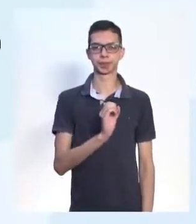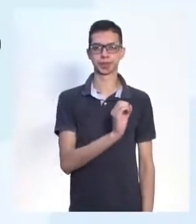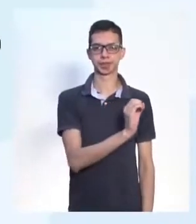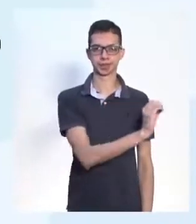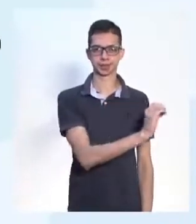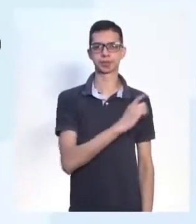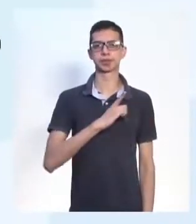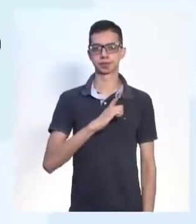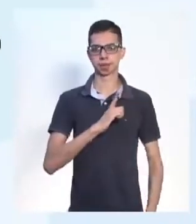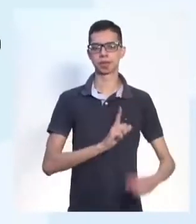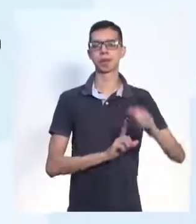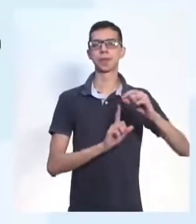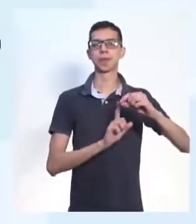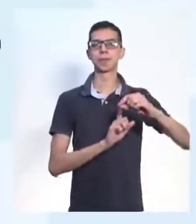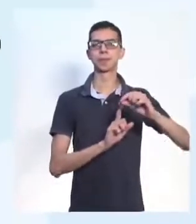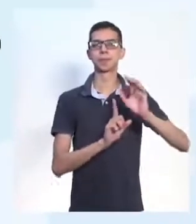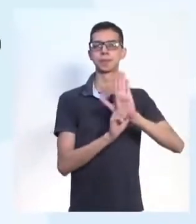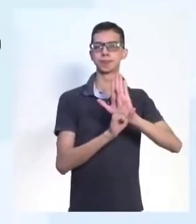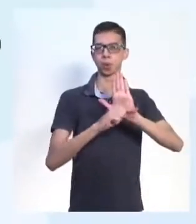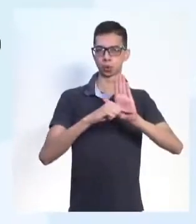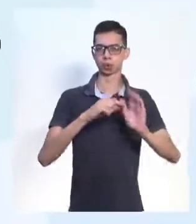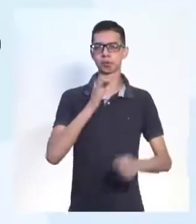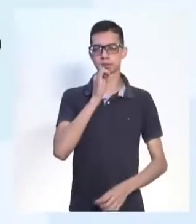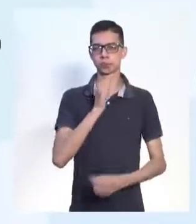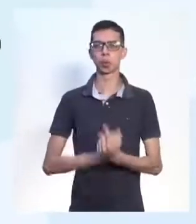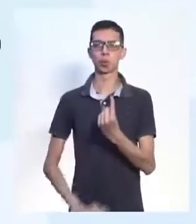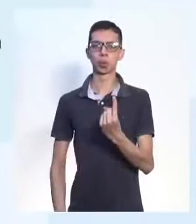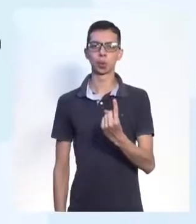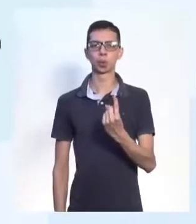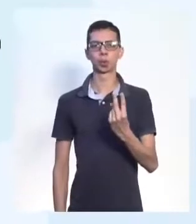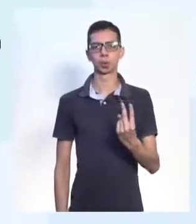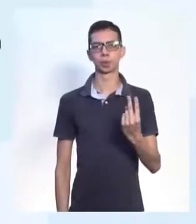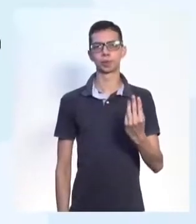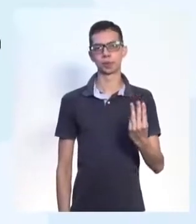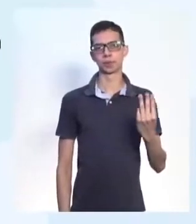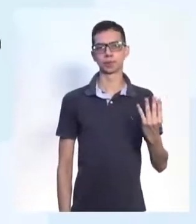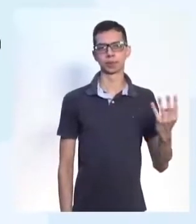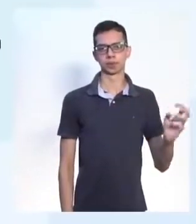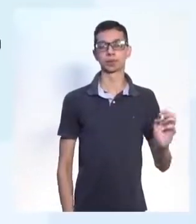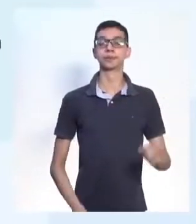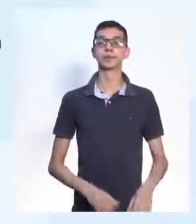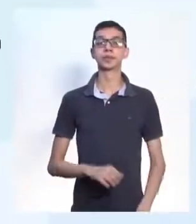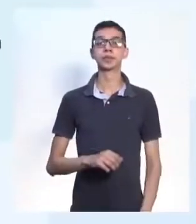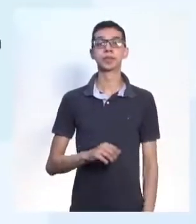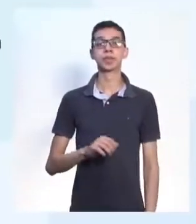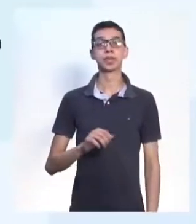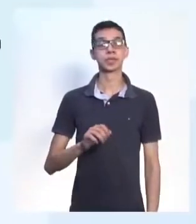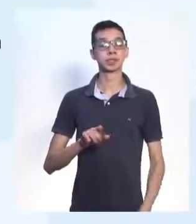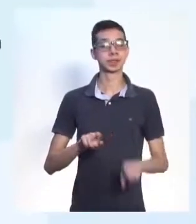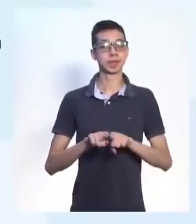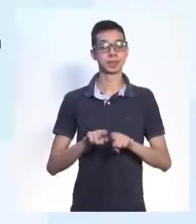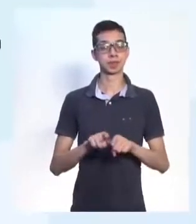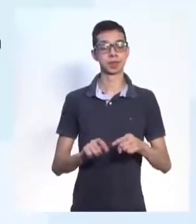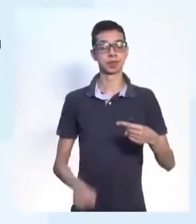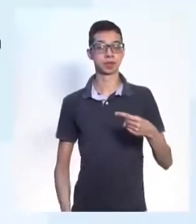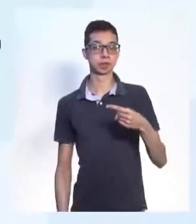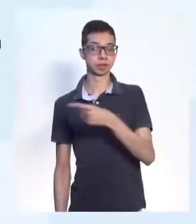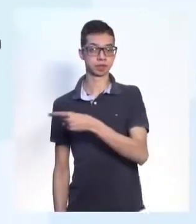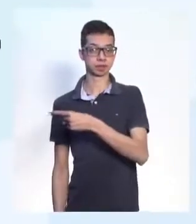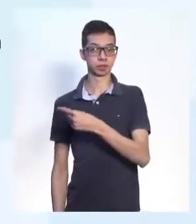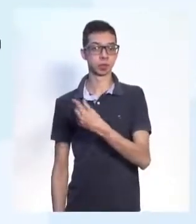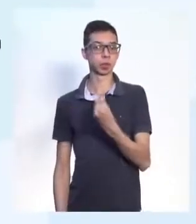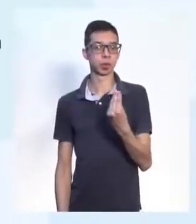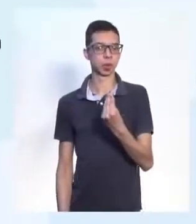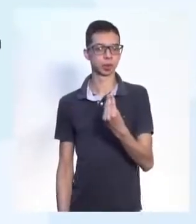Okay. Então, eu vou ter 1, 2 e assim por diante. E para a esquerda, aí eu vou ter valores, eu vou até passar aqui por